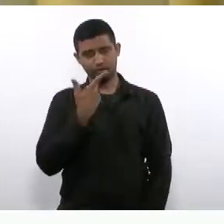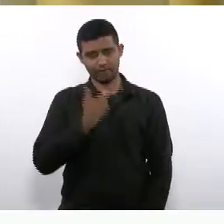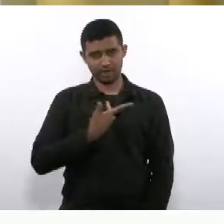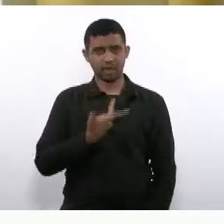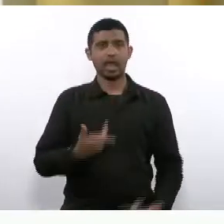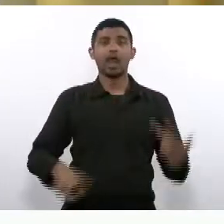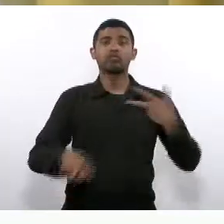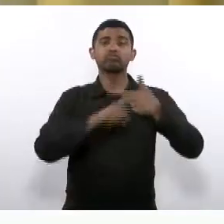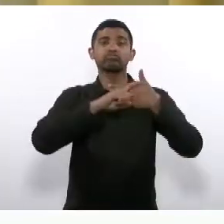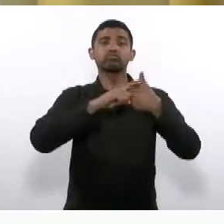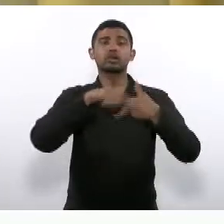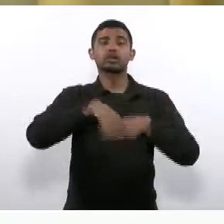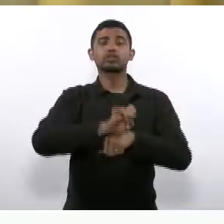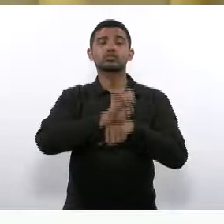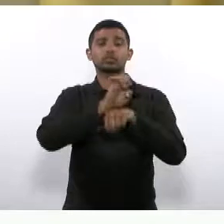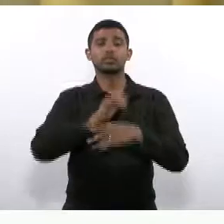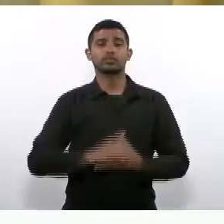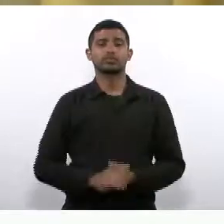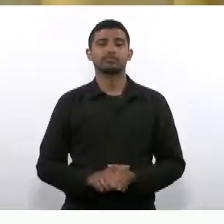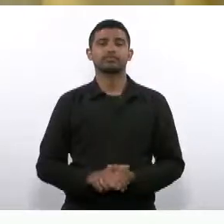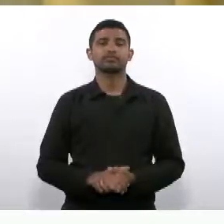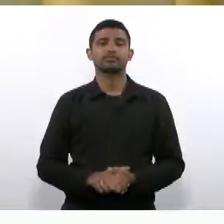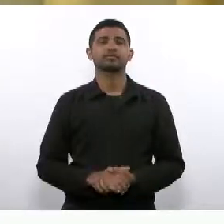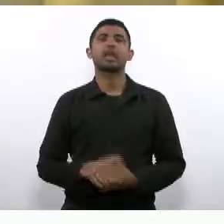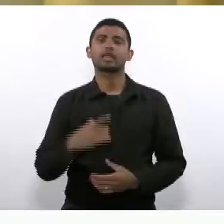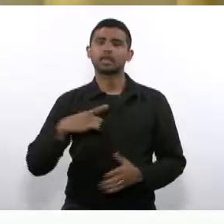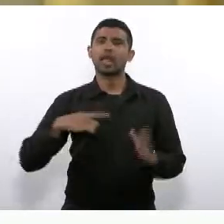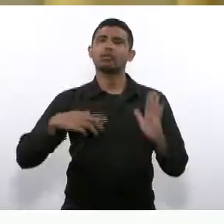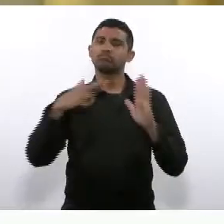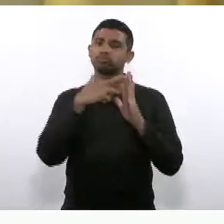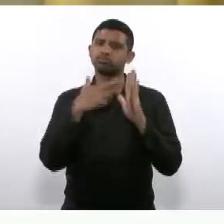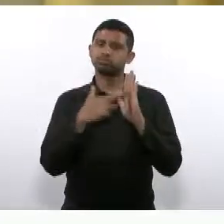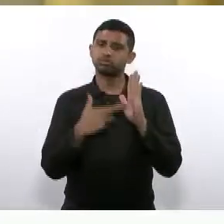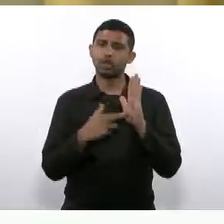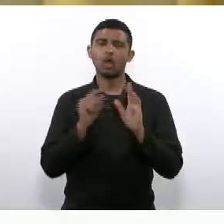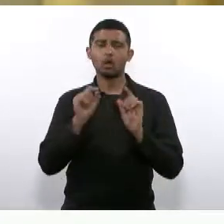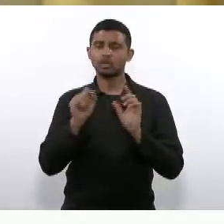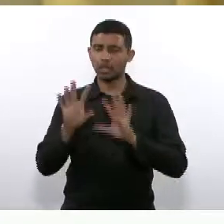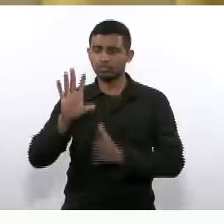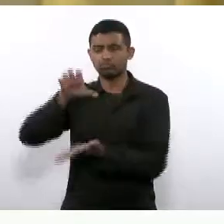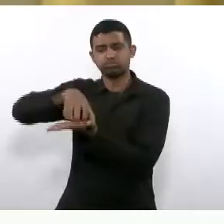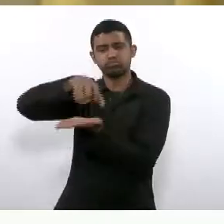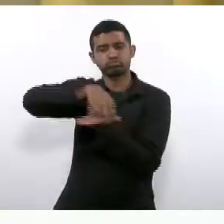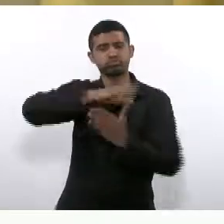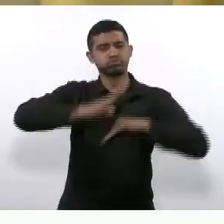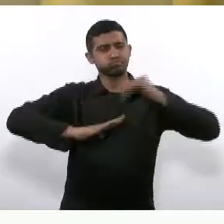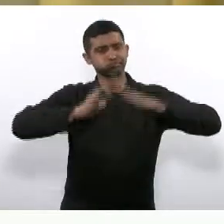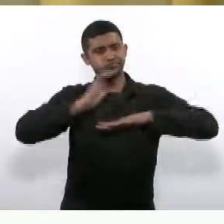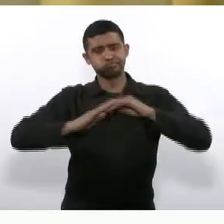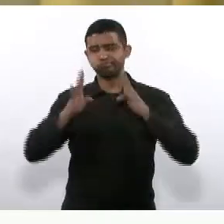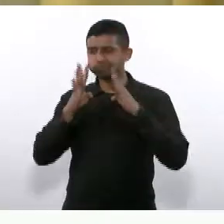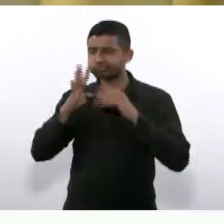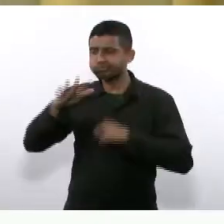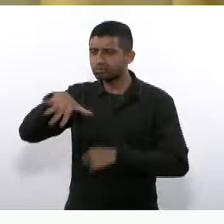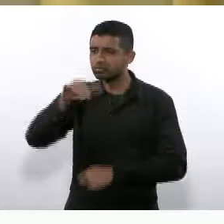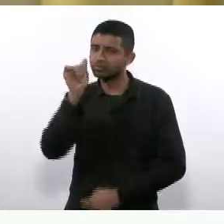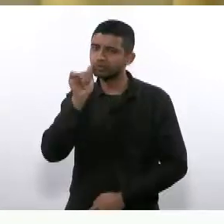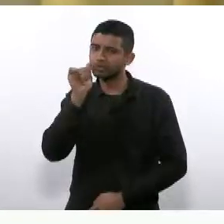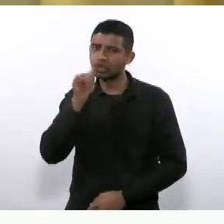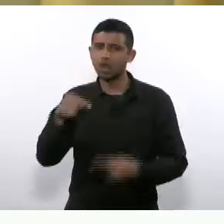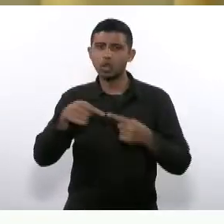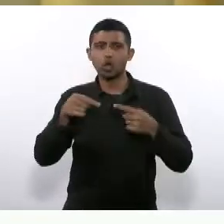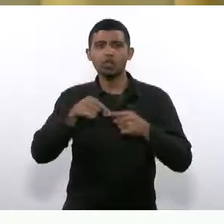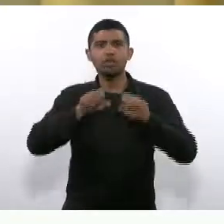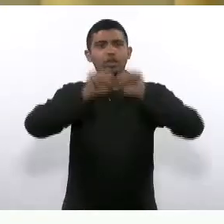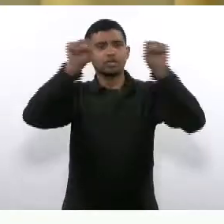Poder Executivo Estadual, regulamentar o funcionamento dos centros especializados de atendimento à mulher que compõem a rede